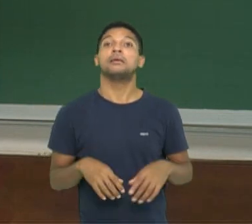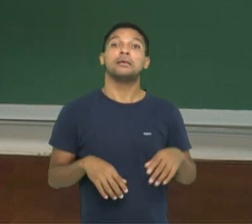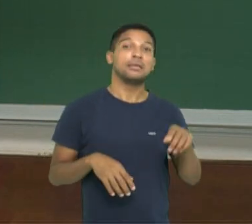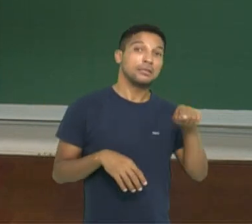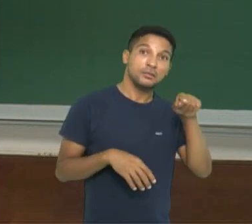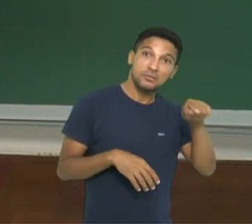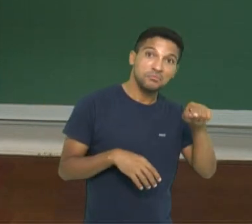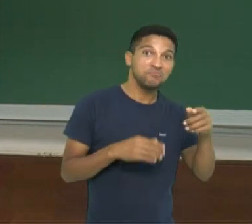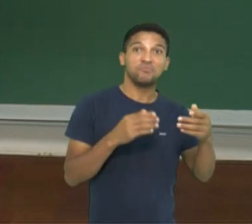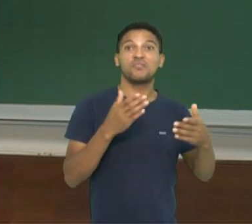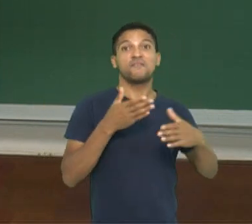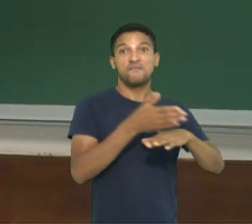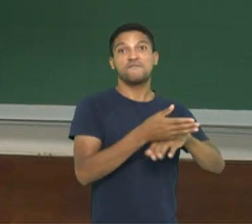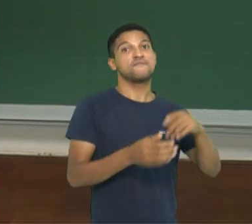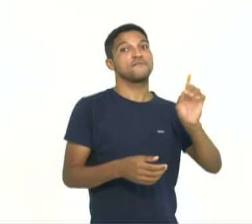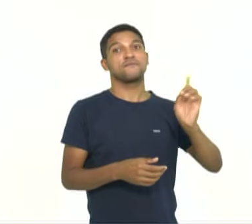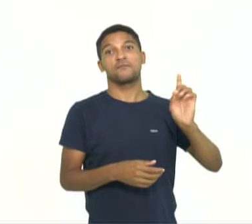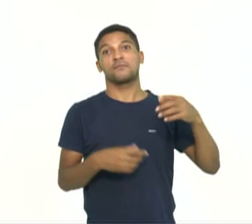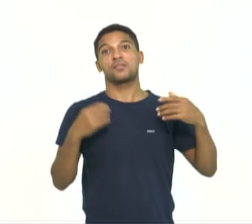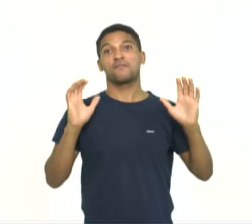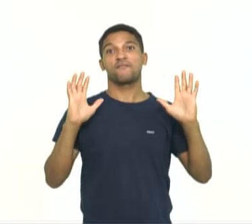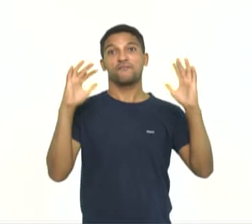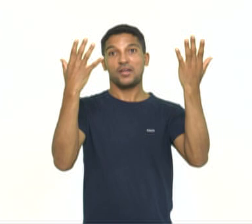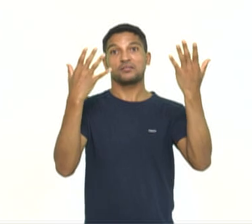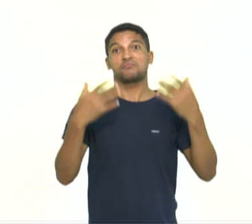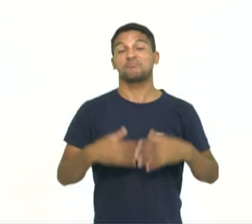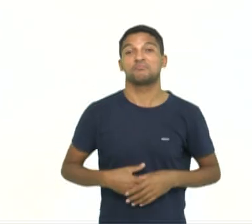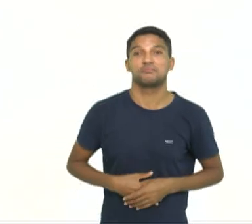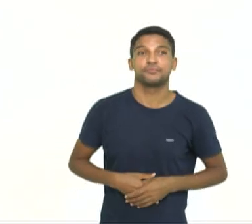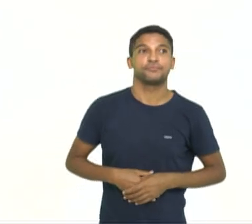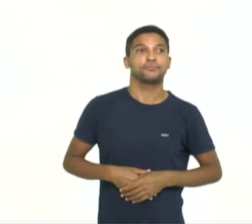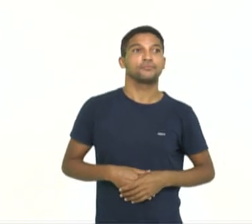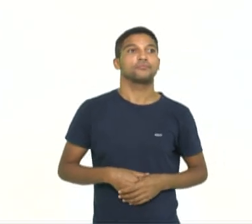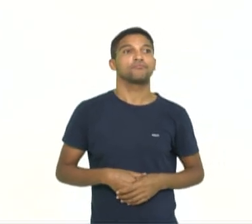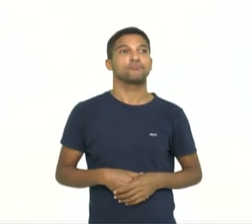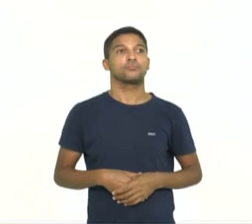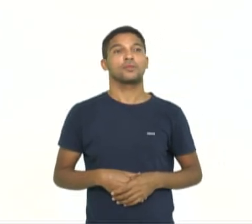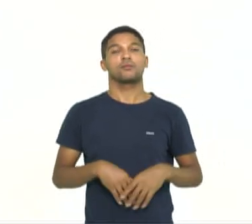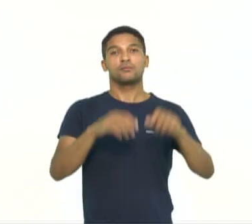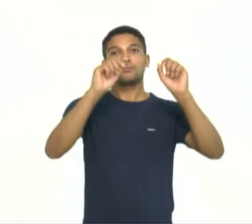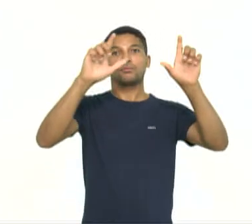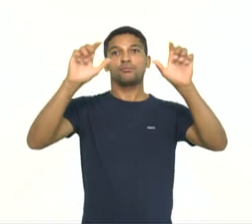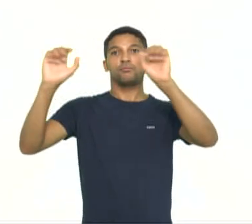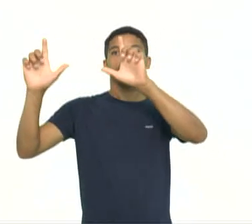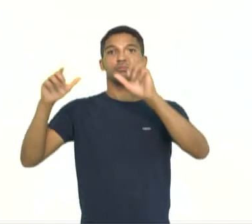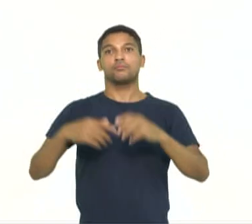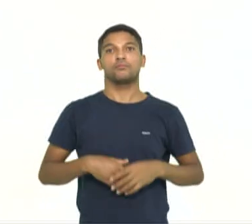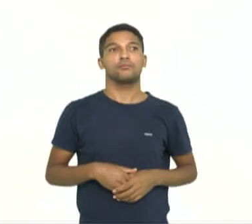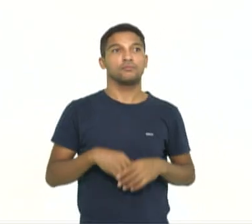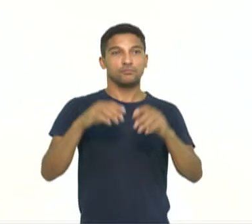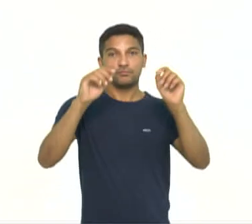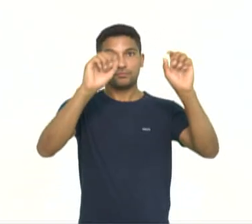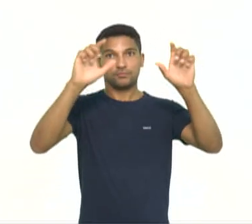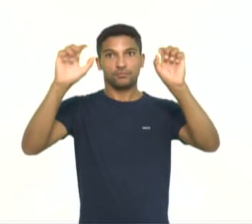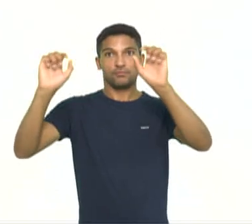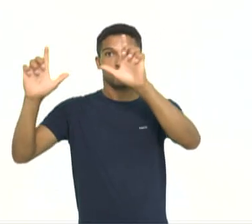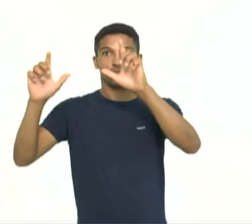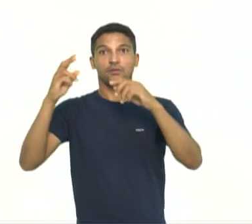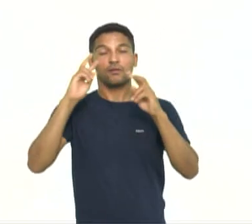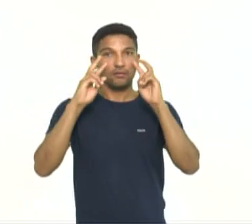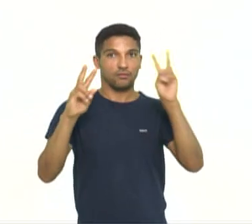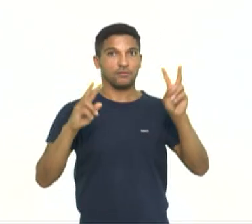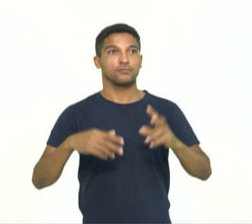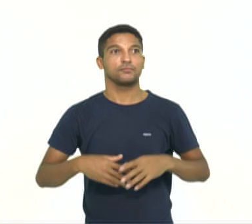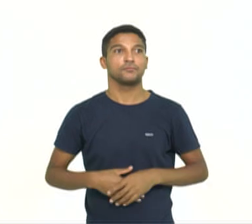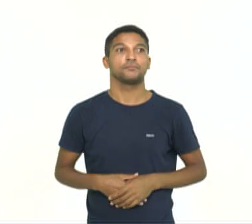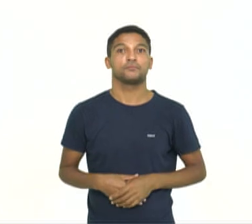tirinha que vocês adoram trabalhar. Então, observem ali no primeiro quadrinho. Em meio ao preconceito e ao ódio, ele disse que